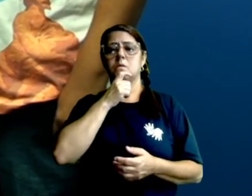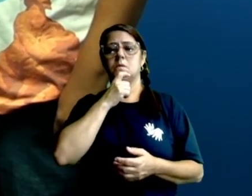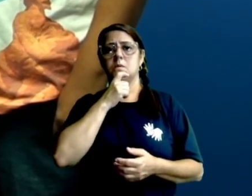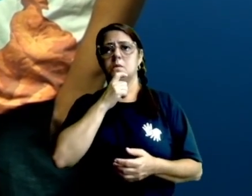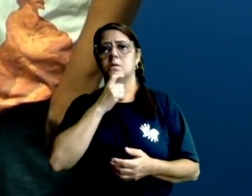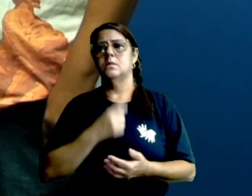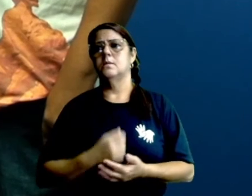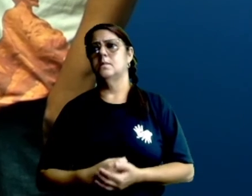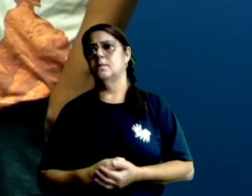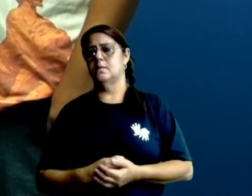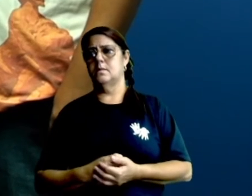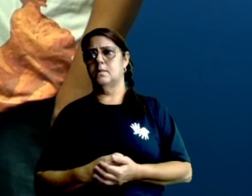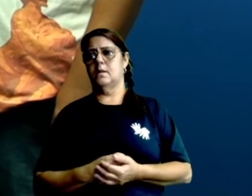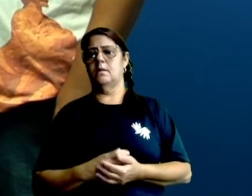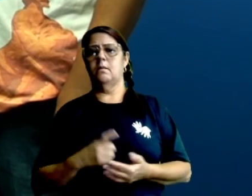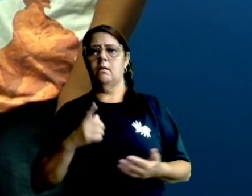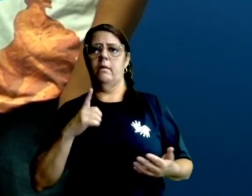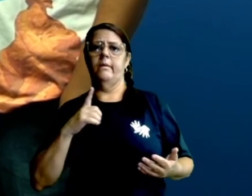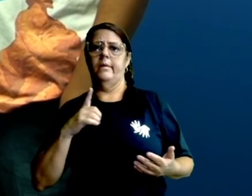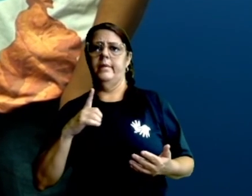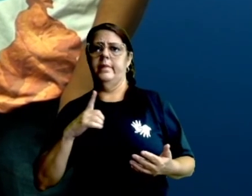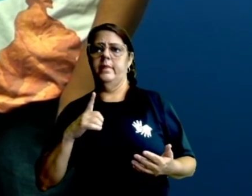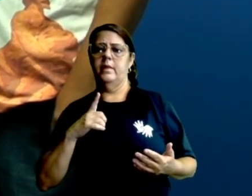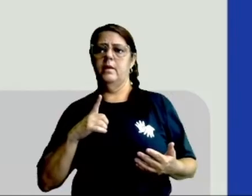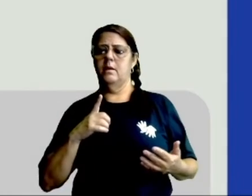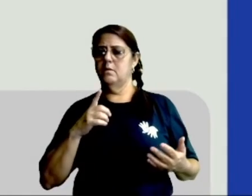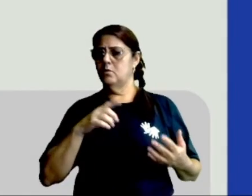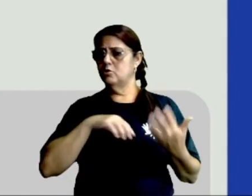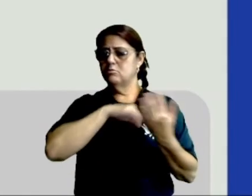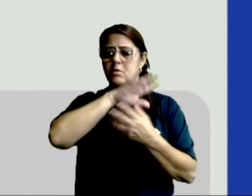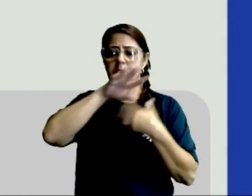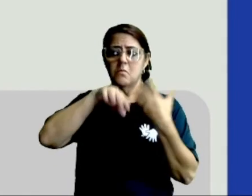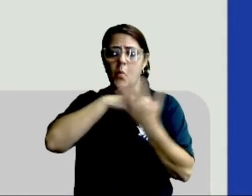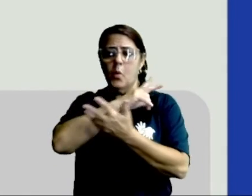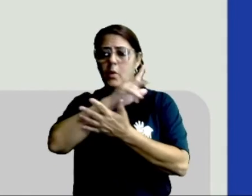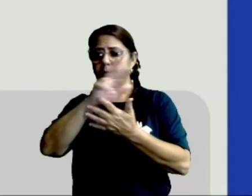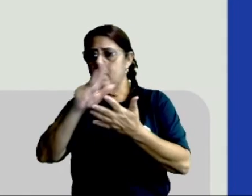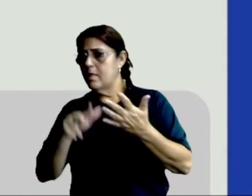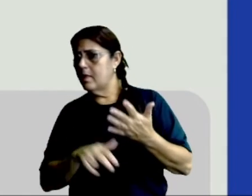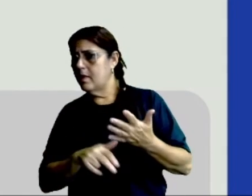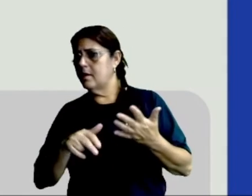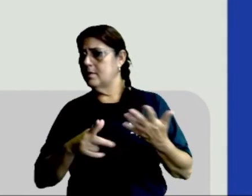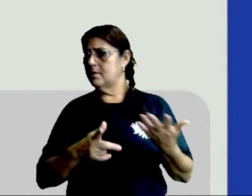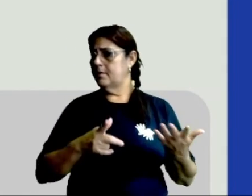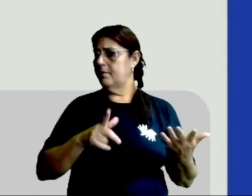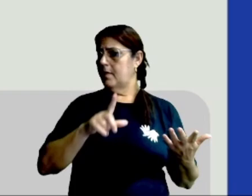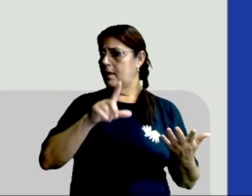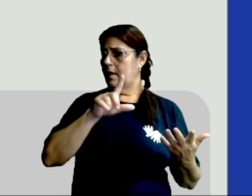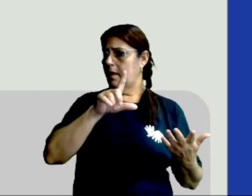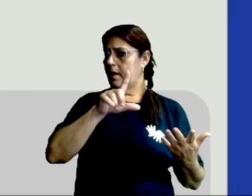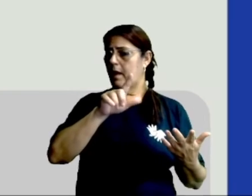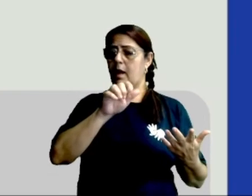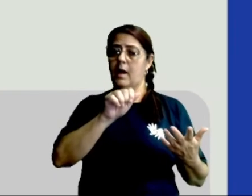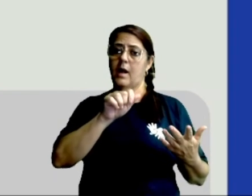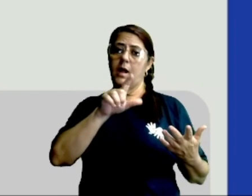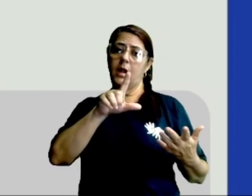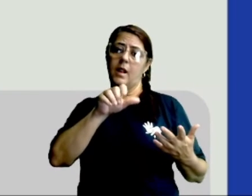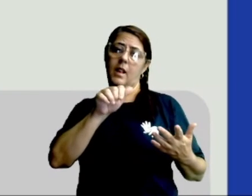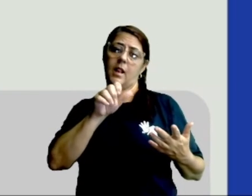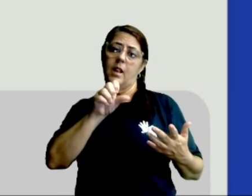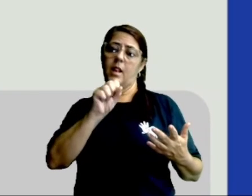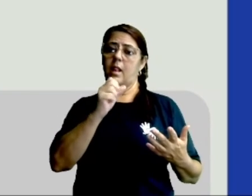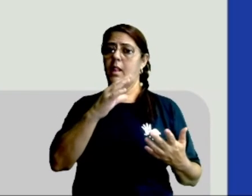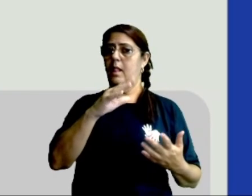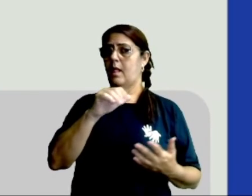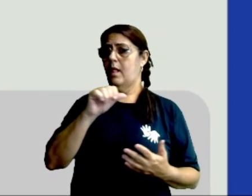parte do ano congelada. Então nós vamos ter aqui uma grande diversidade aqui, ó, da tundra do Alasca, vamos ver aí,